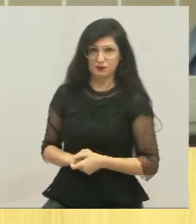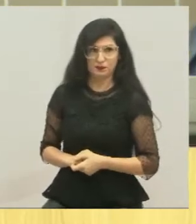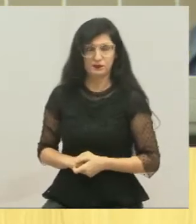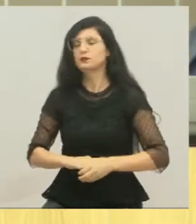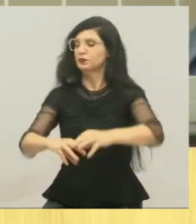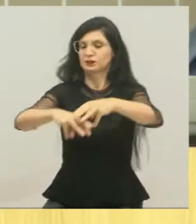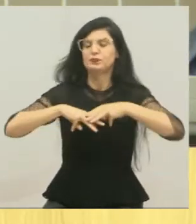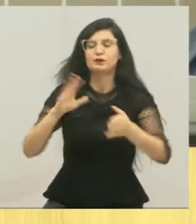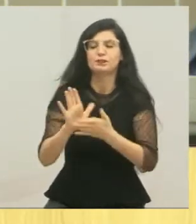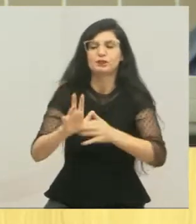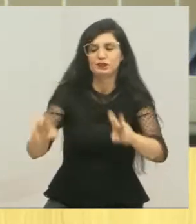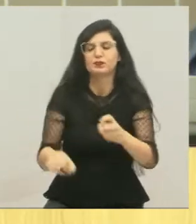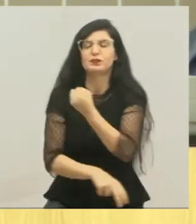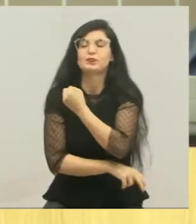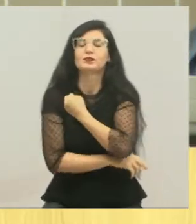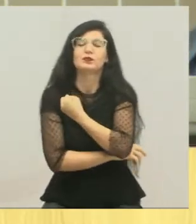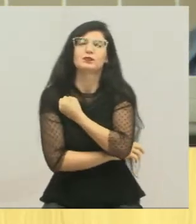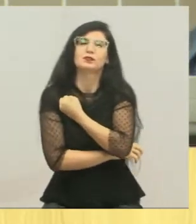Moção número